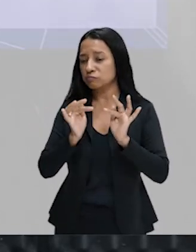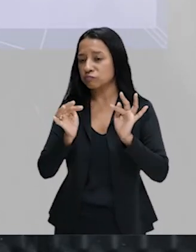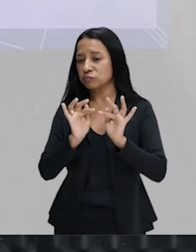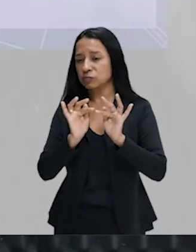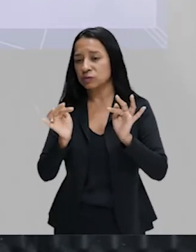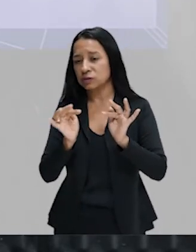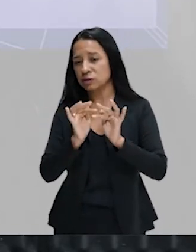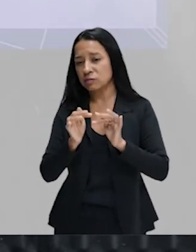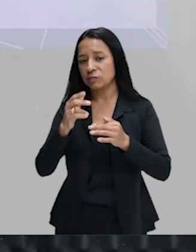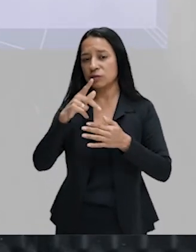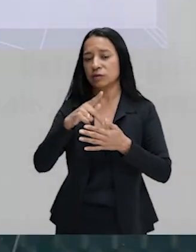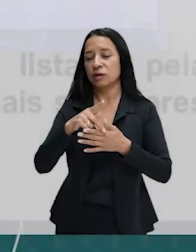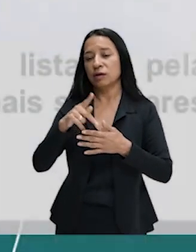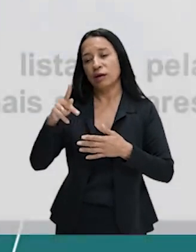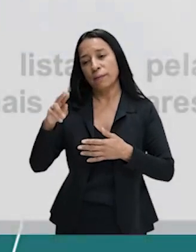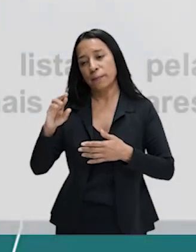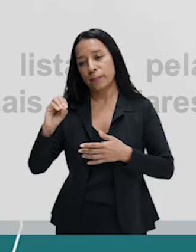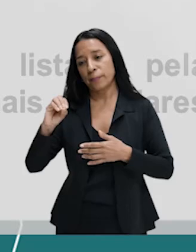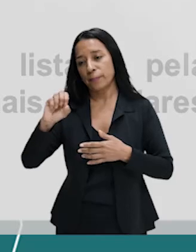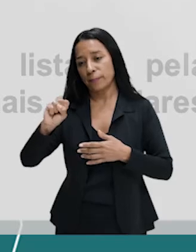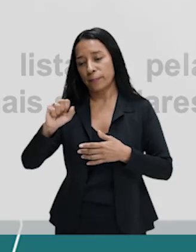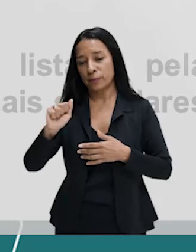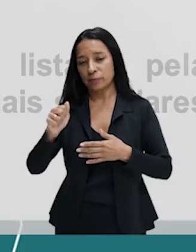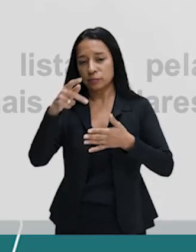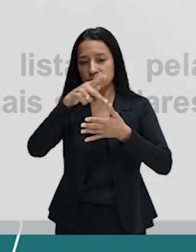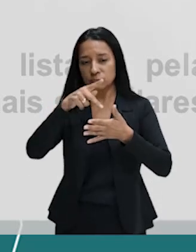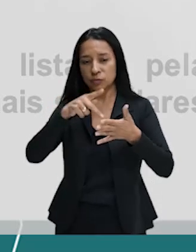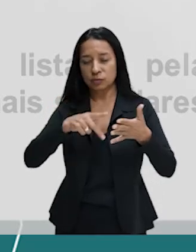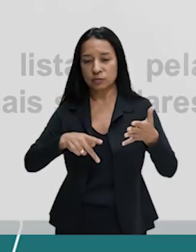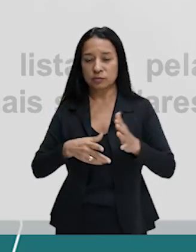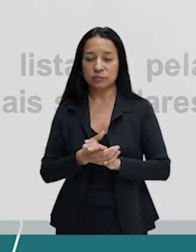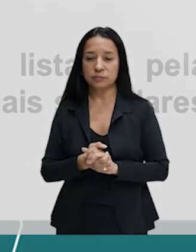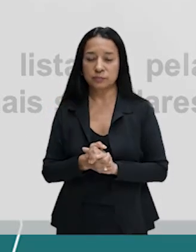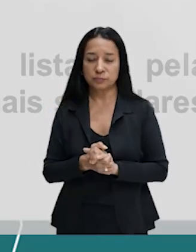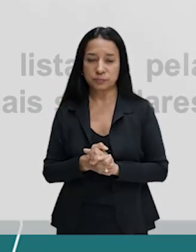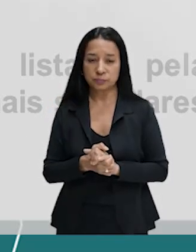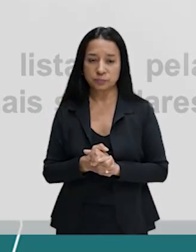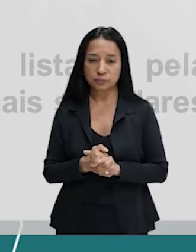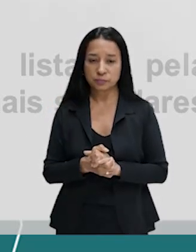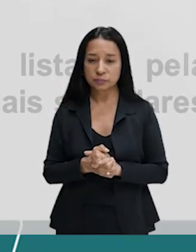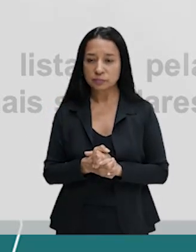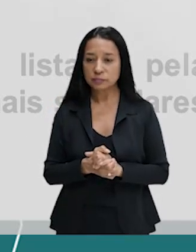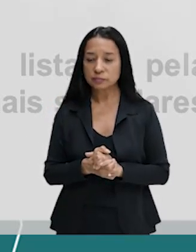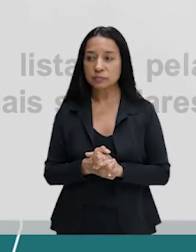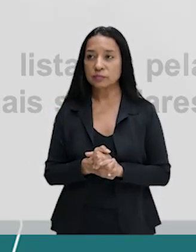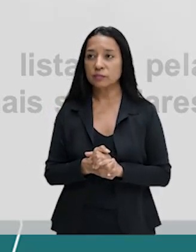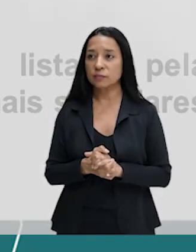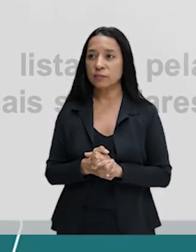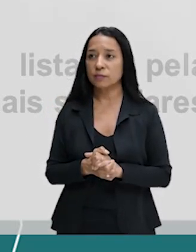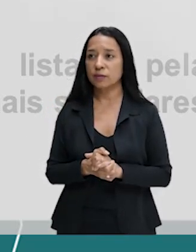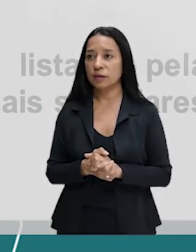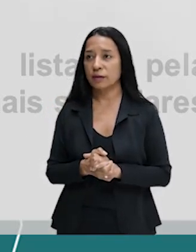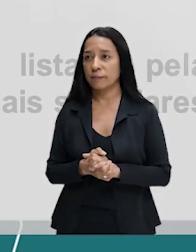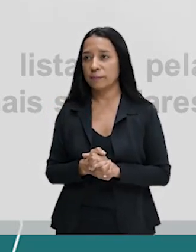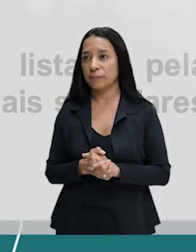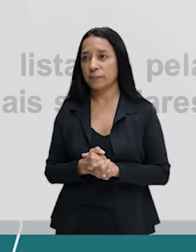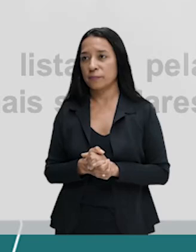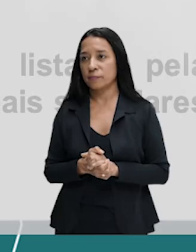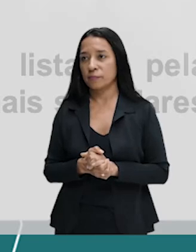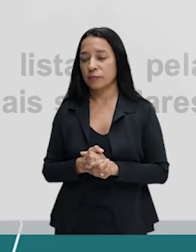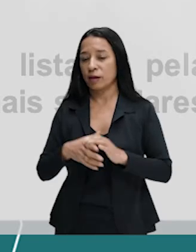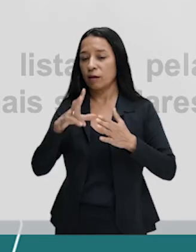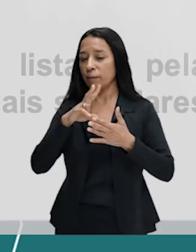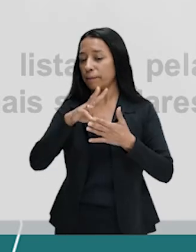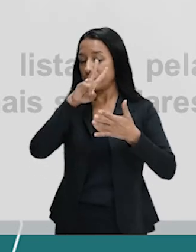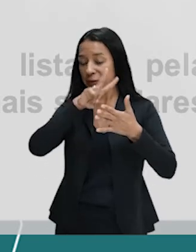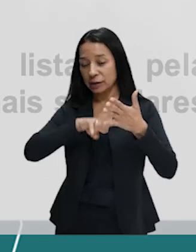autor, Raduan Nassar, que também é listado pela Academia, só repetir aí para ficar mais claro. Então, eu li um trecho de Guimarães